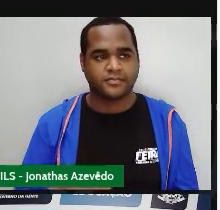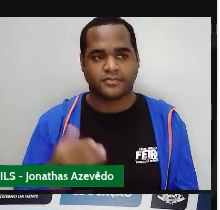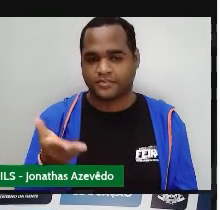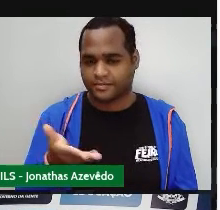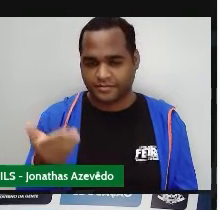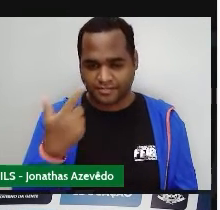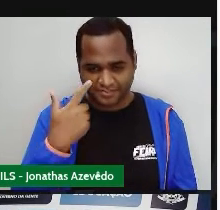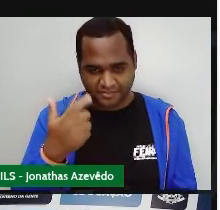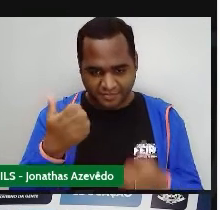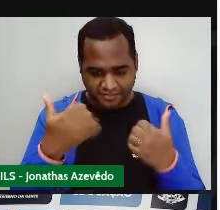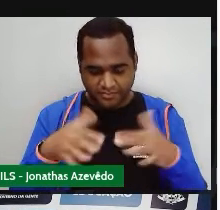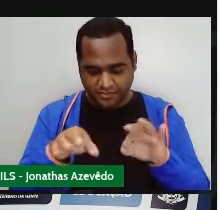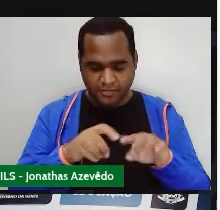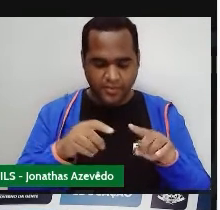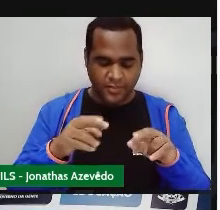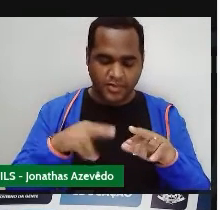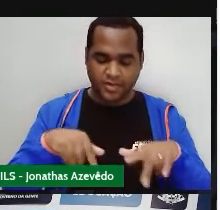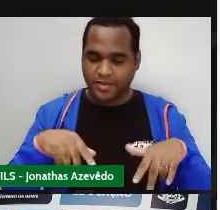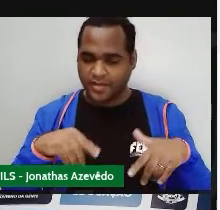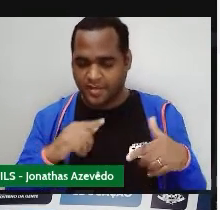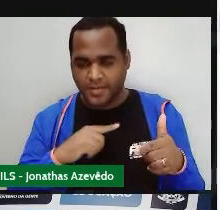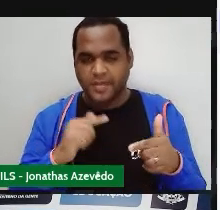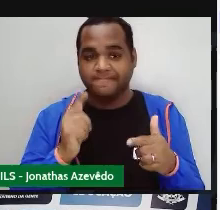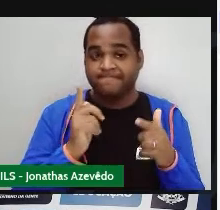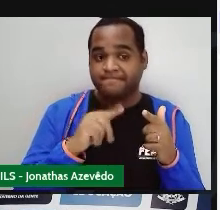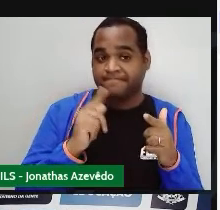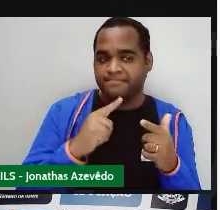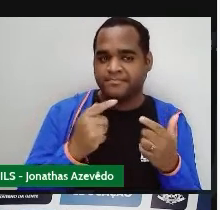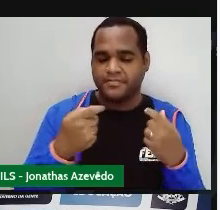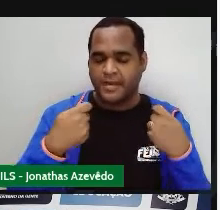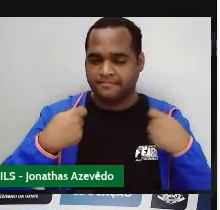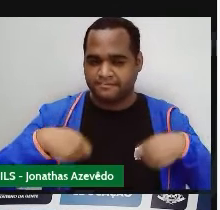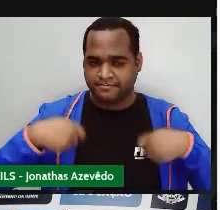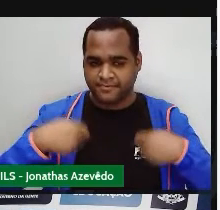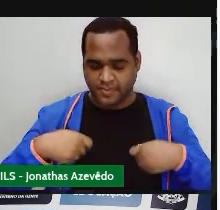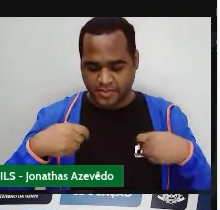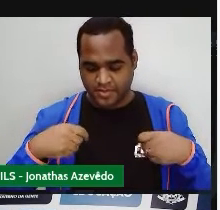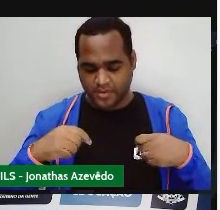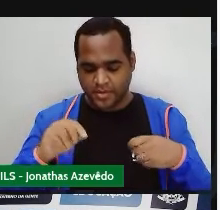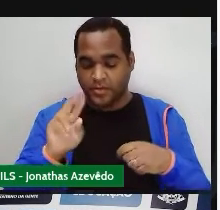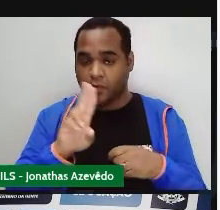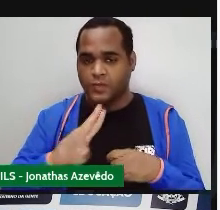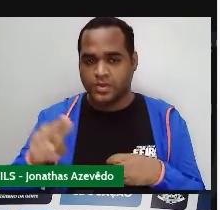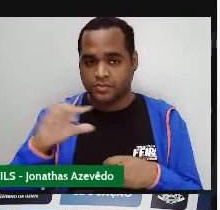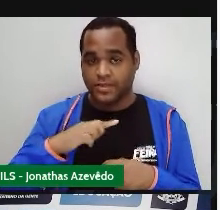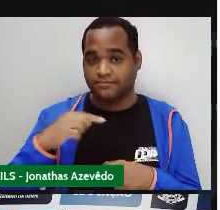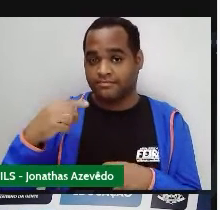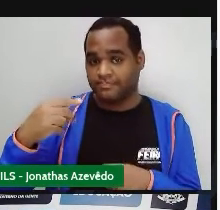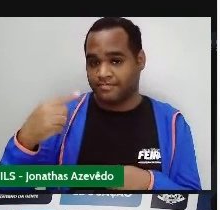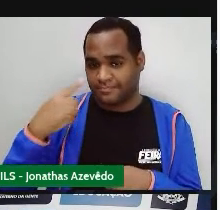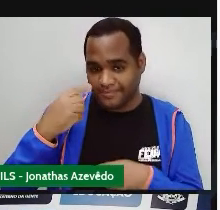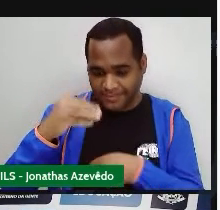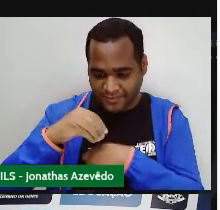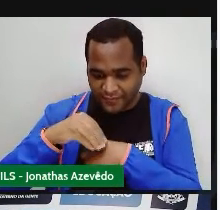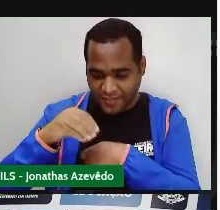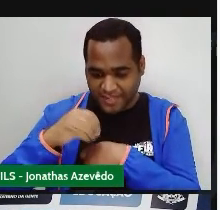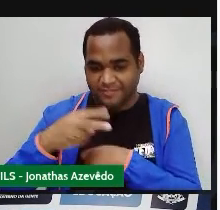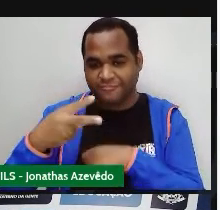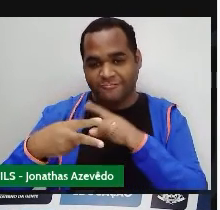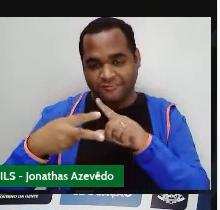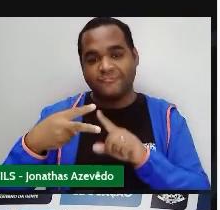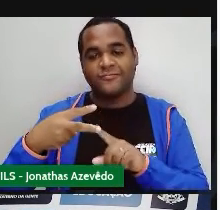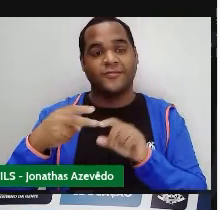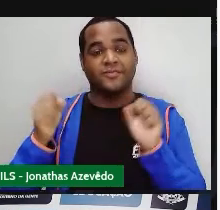plano de resolver esse problema vai precisar usar essas duas informações aqui